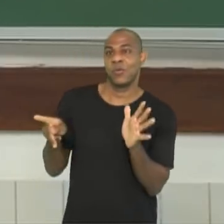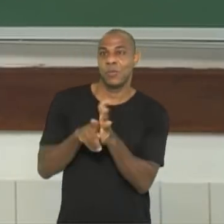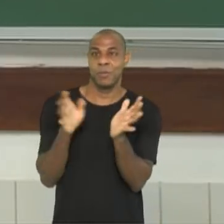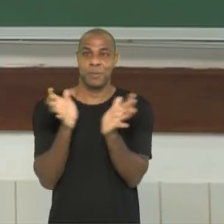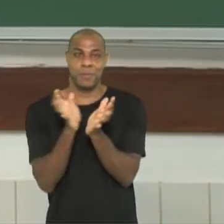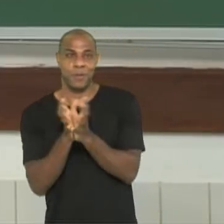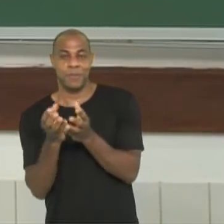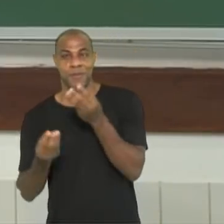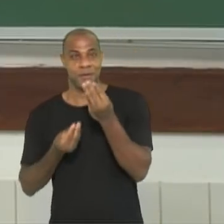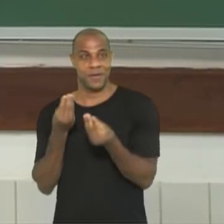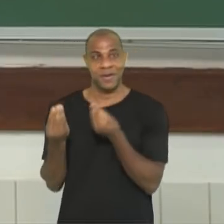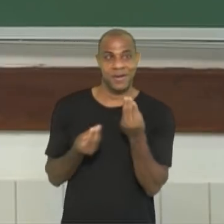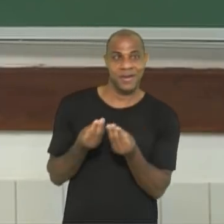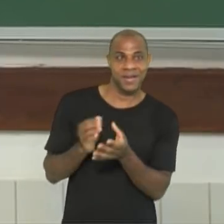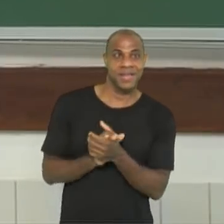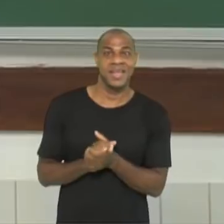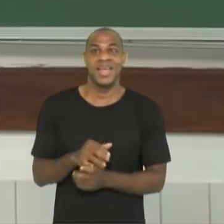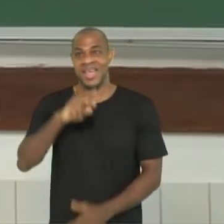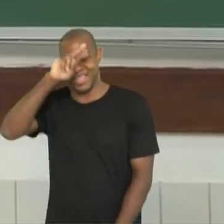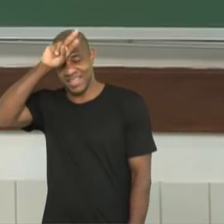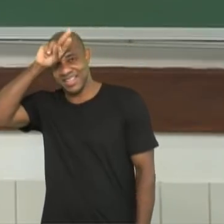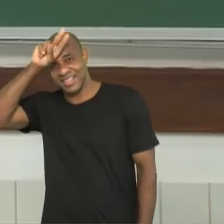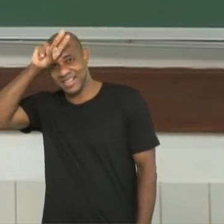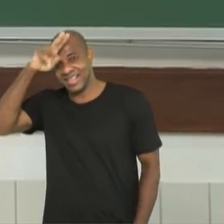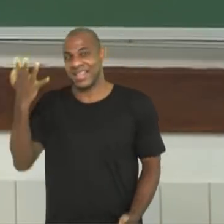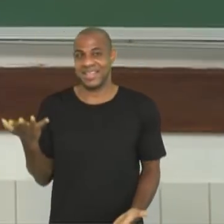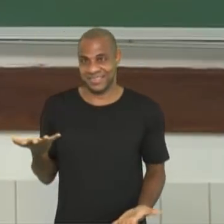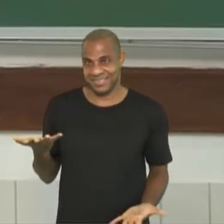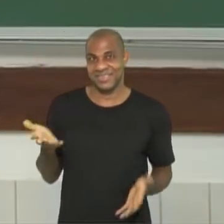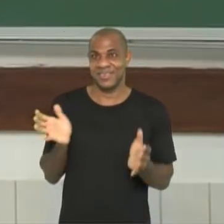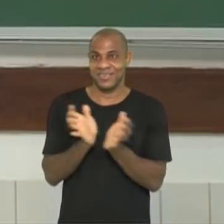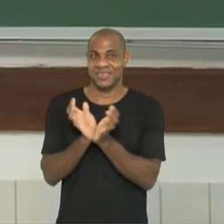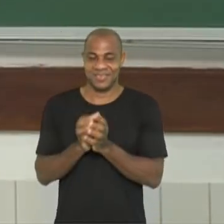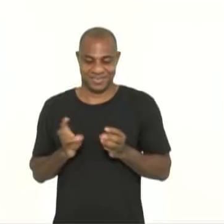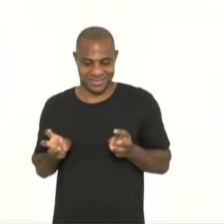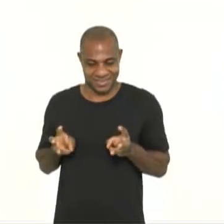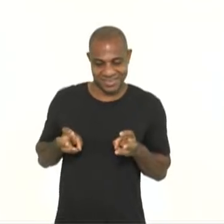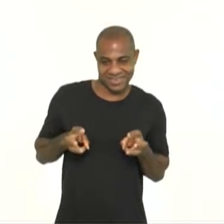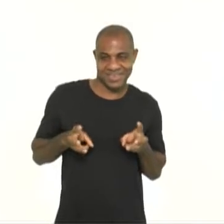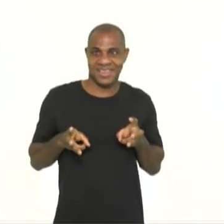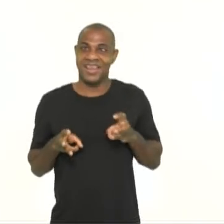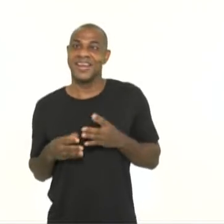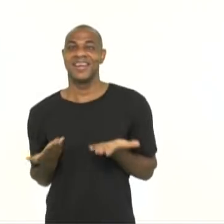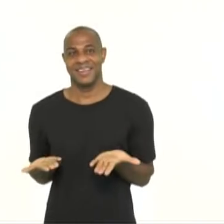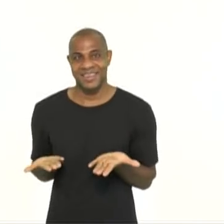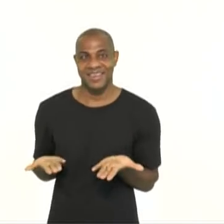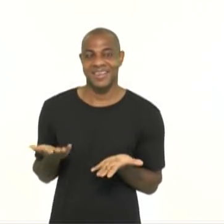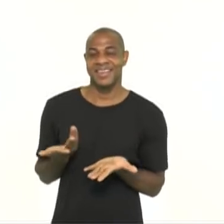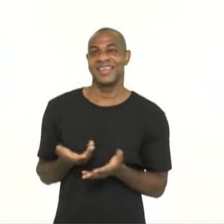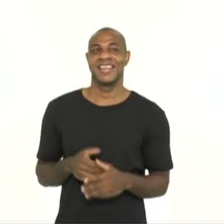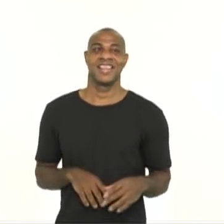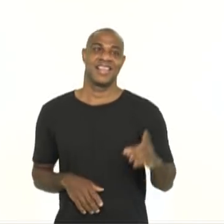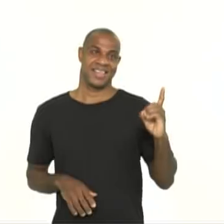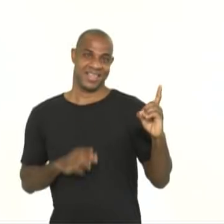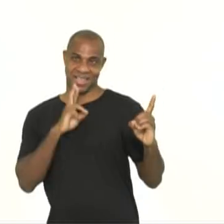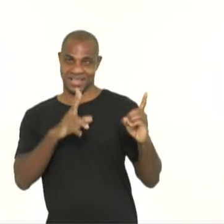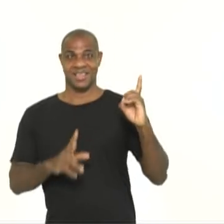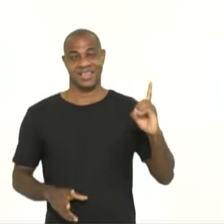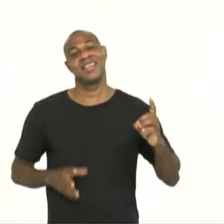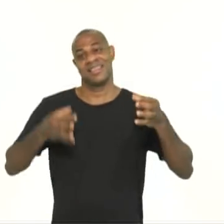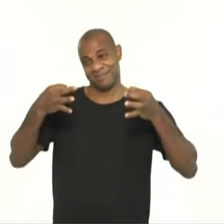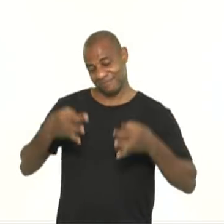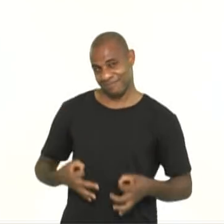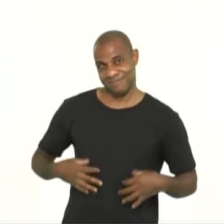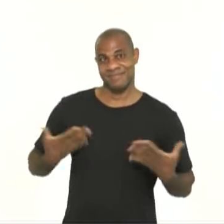específico, que é o grupo dos insetos, que a gente também pode chamar de insecta. A alternativa D é a correta.